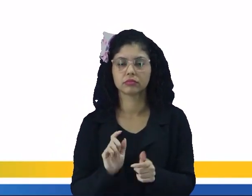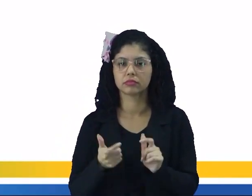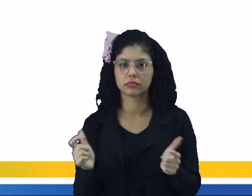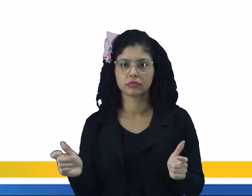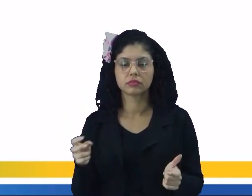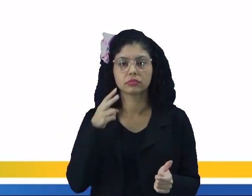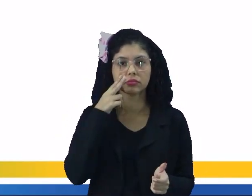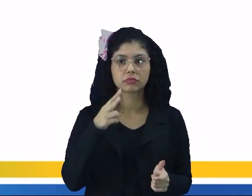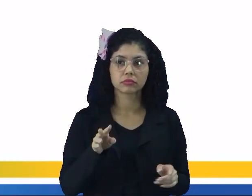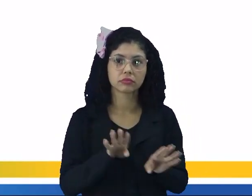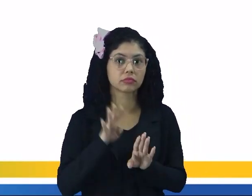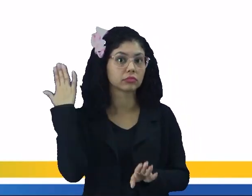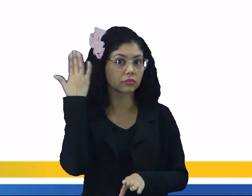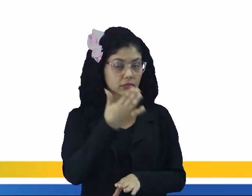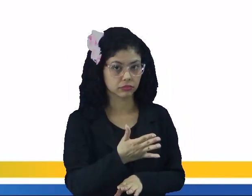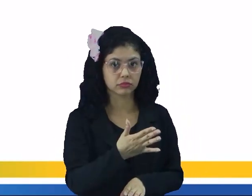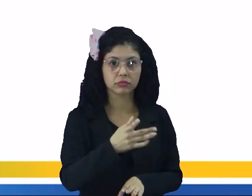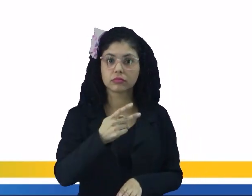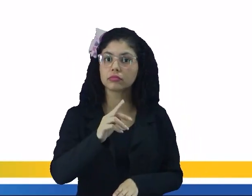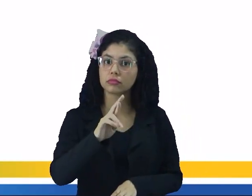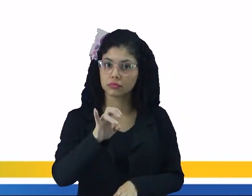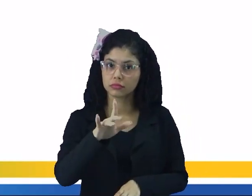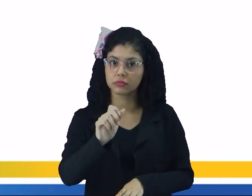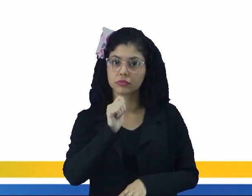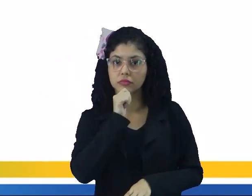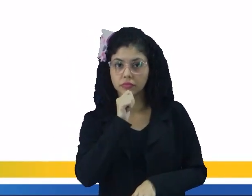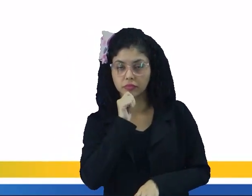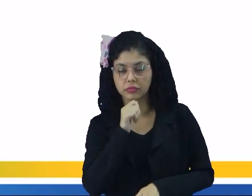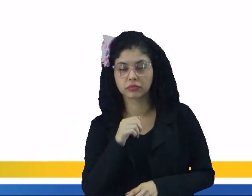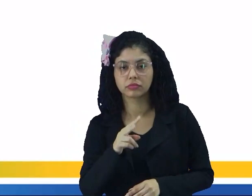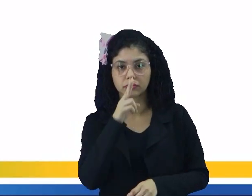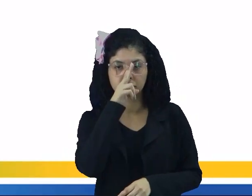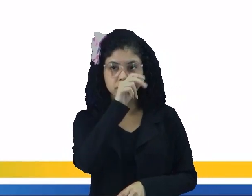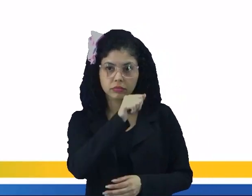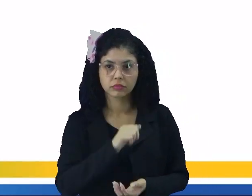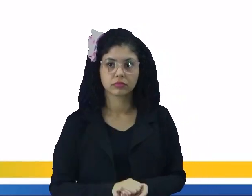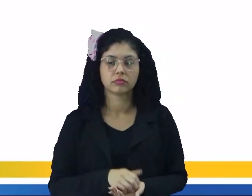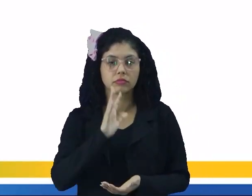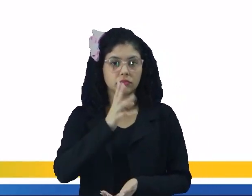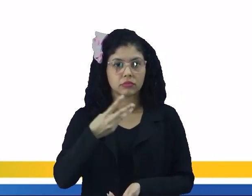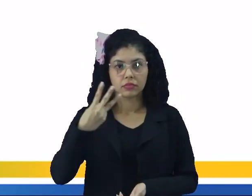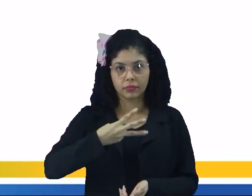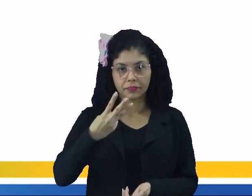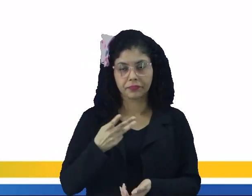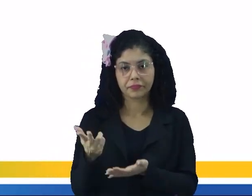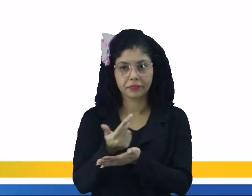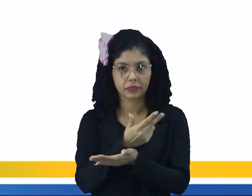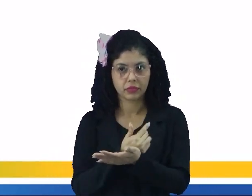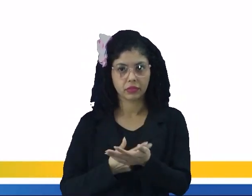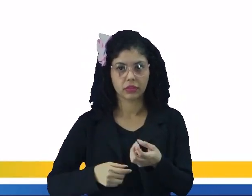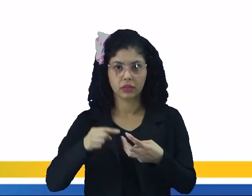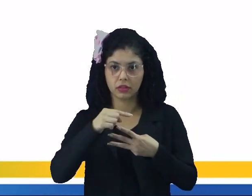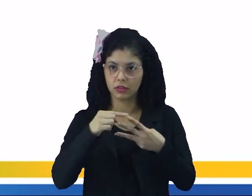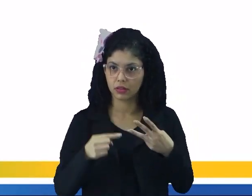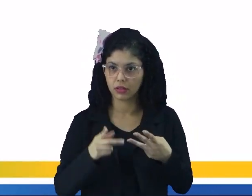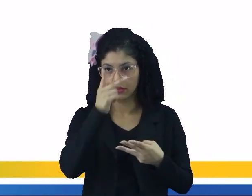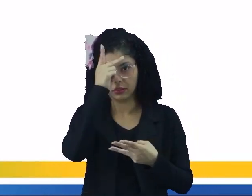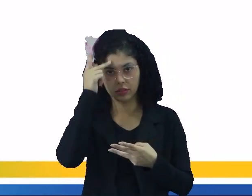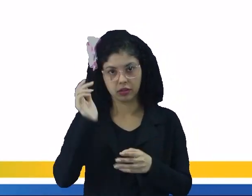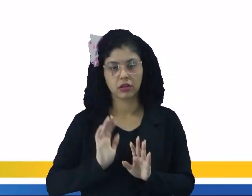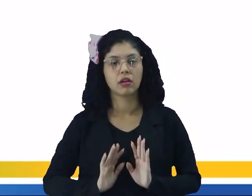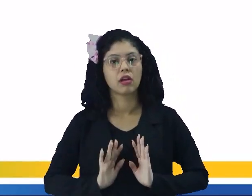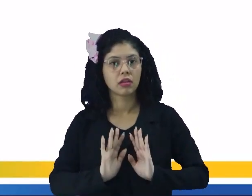que a aceleração é diretamente proporcional à força. Já no terceiro desenho, nós temos agora 3